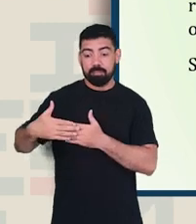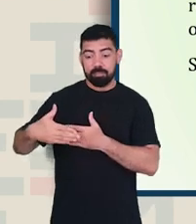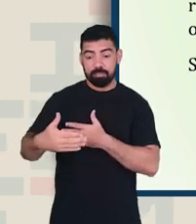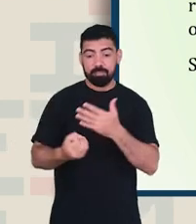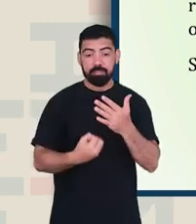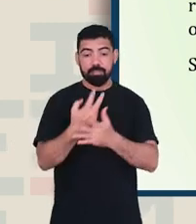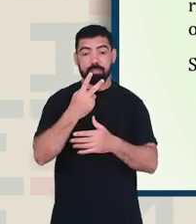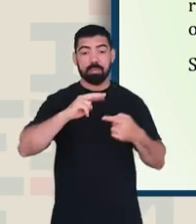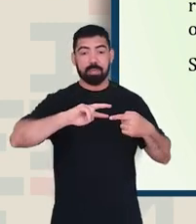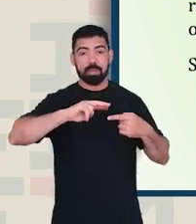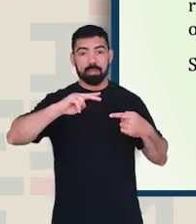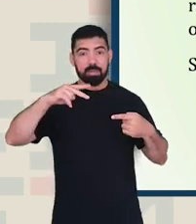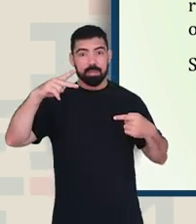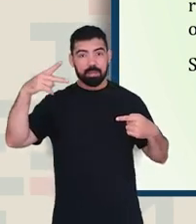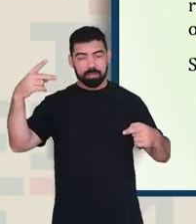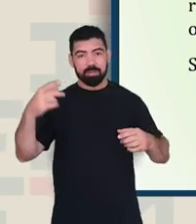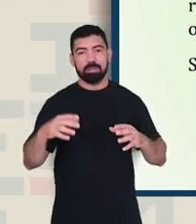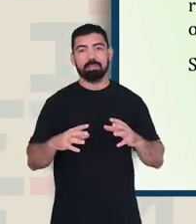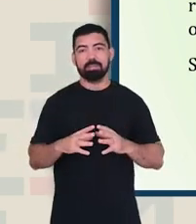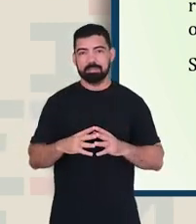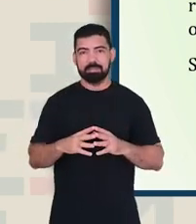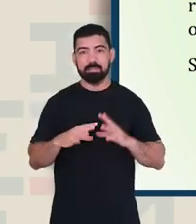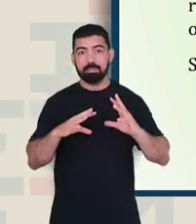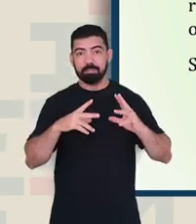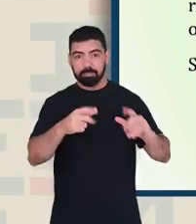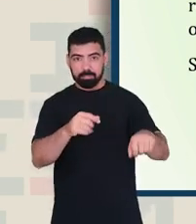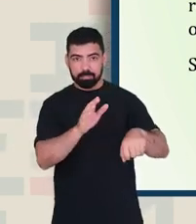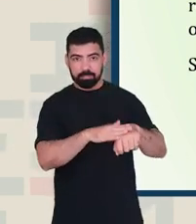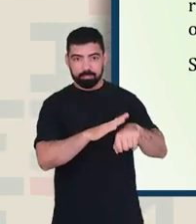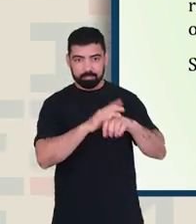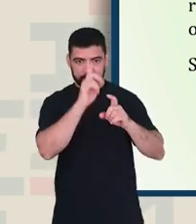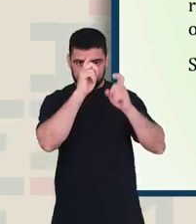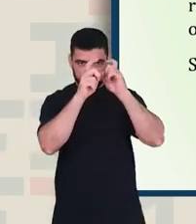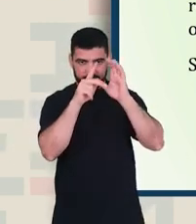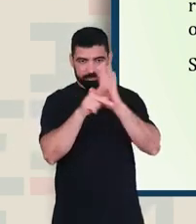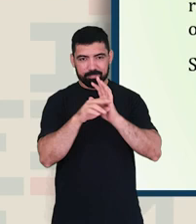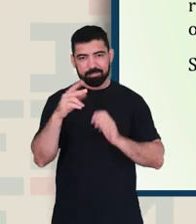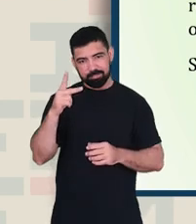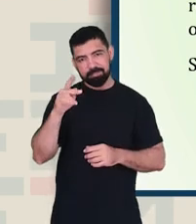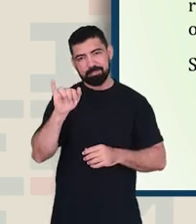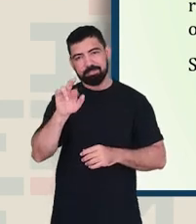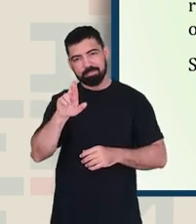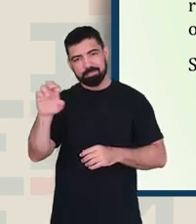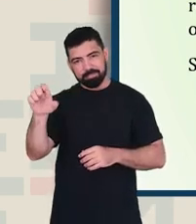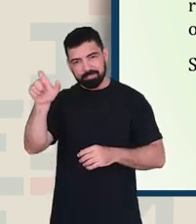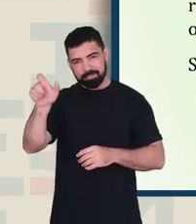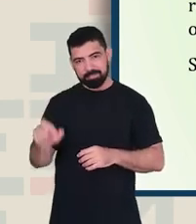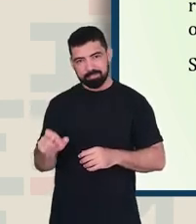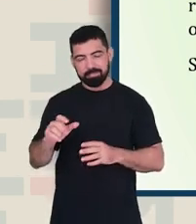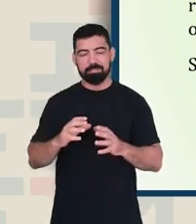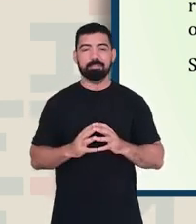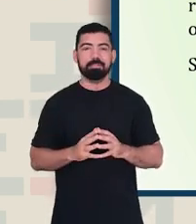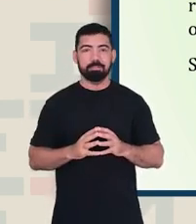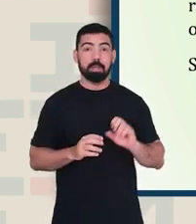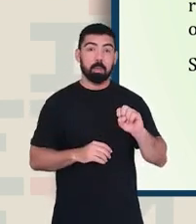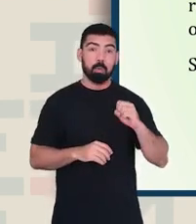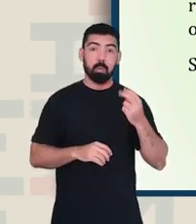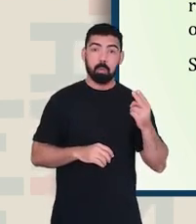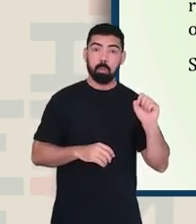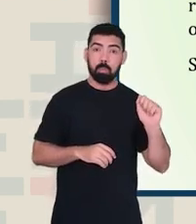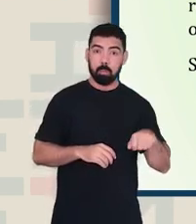escala musical. Tudo isto são os pensamentos do Schaeffer, né? Ou então